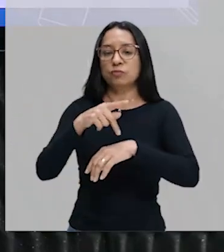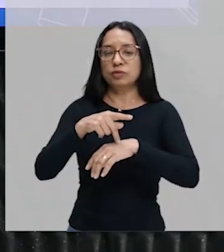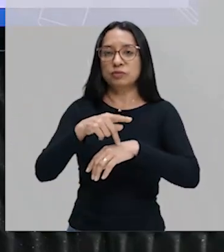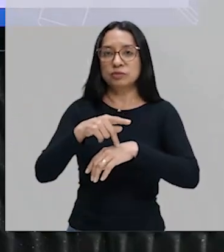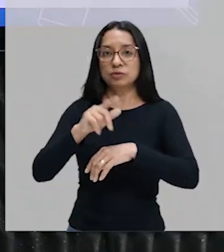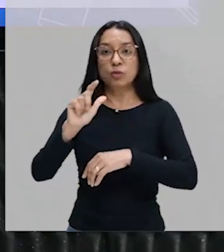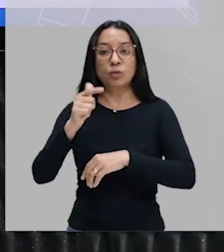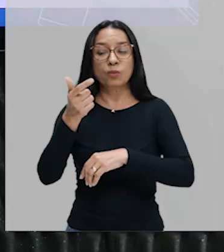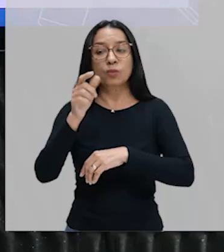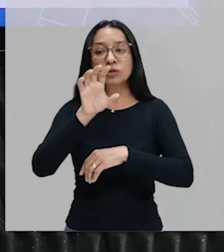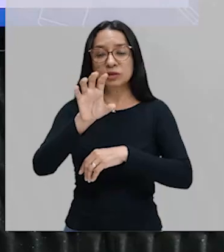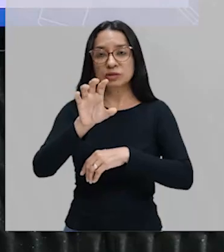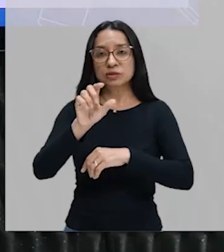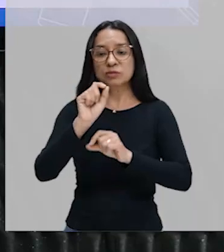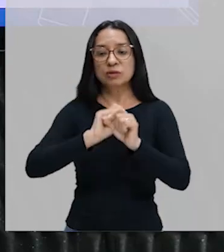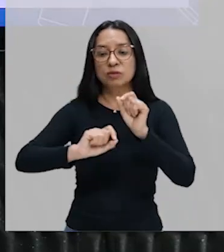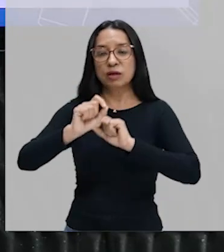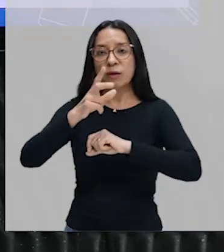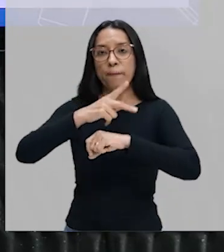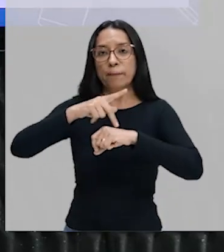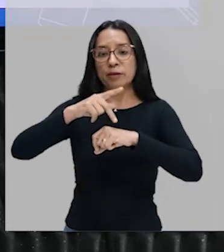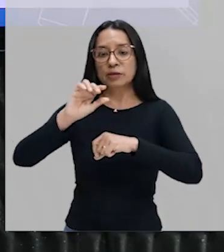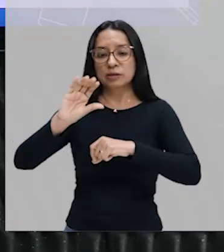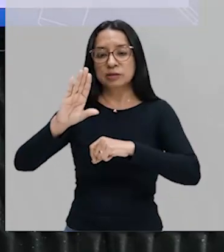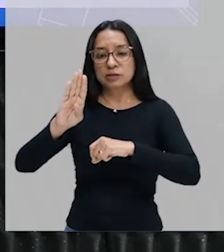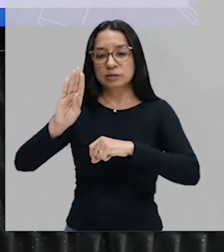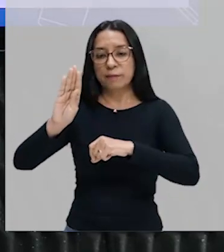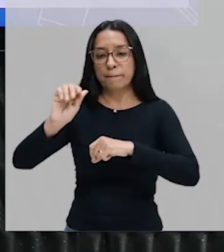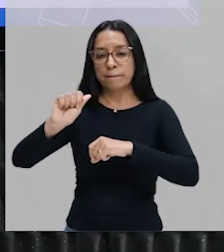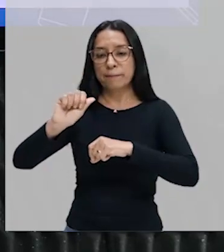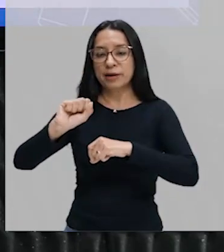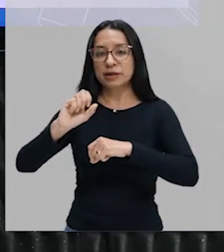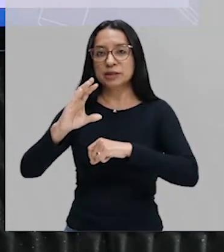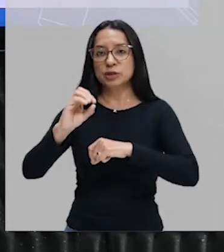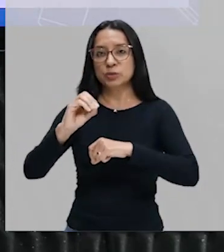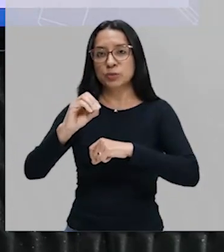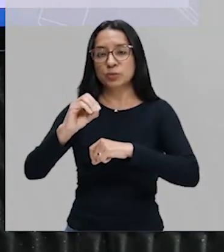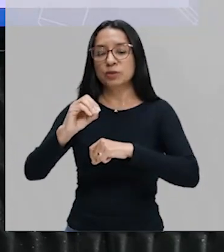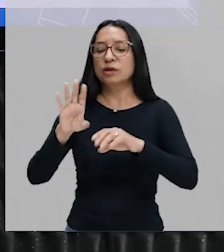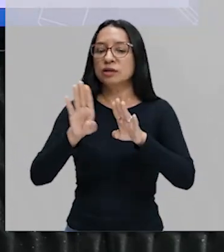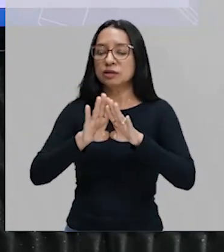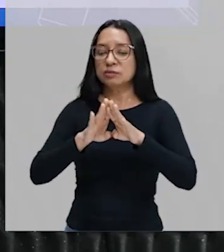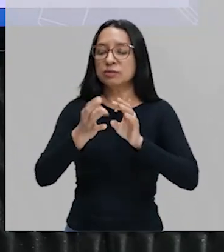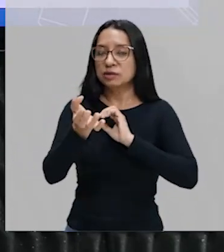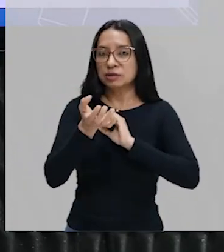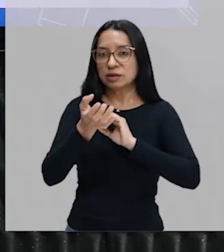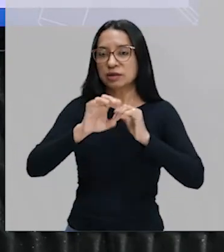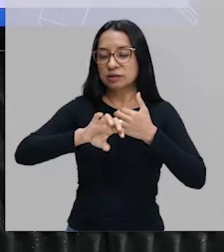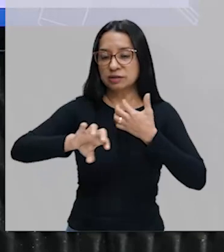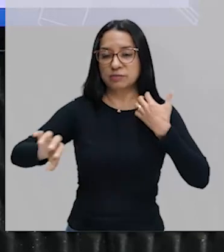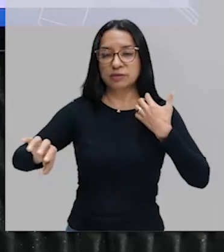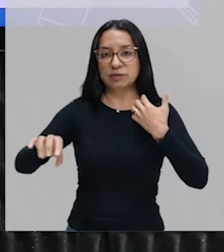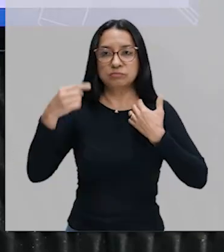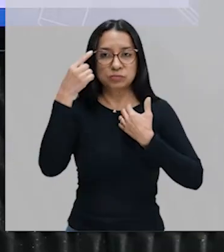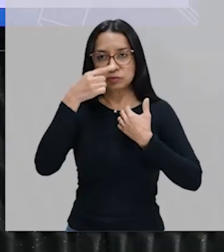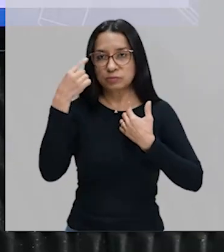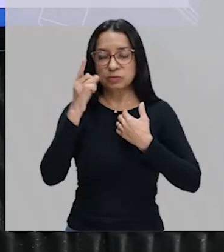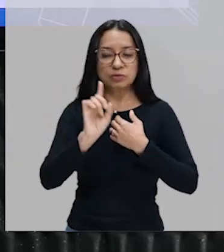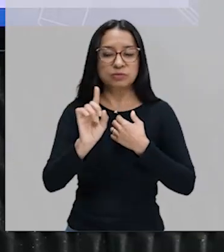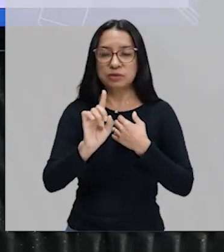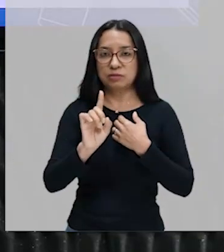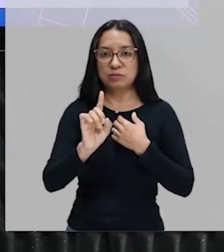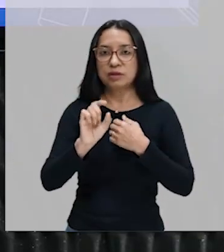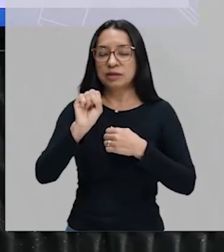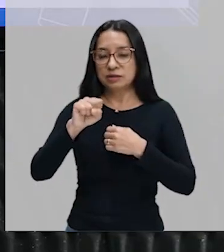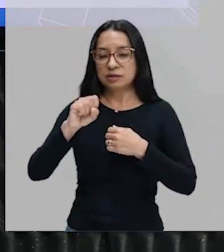também muito famosa é o País Basco, galera. Tá certo? Onde eles também querem se separar. Somos espanhóis? Não, nós somos